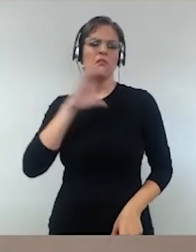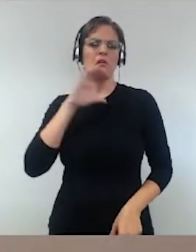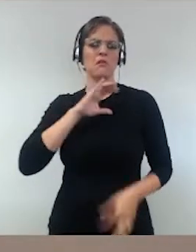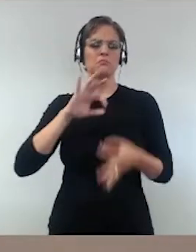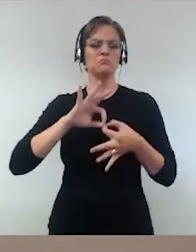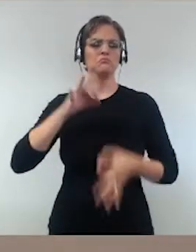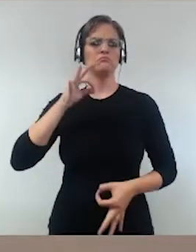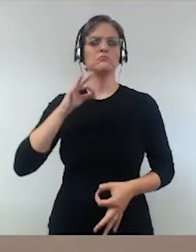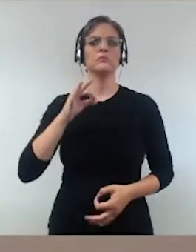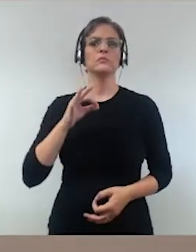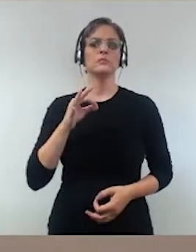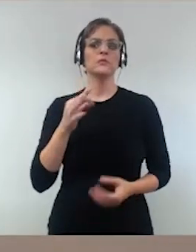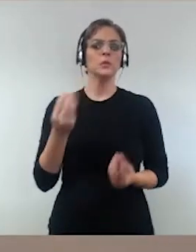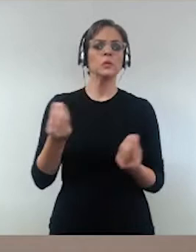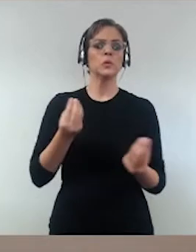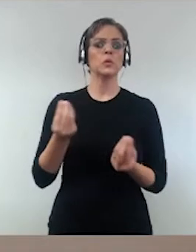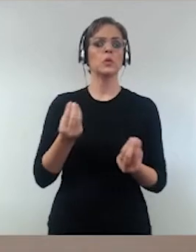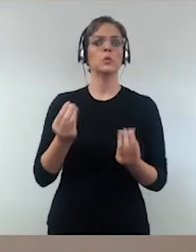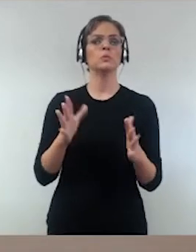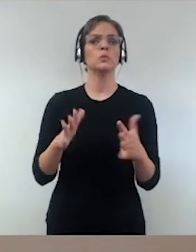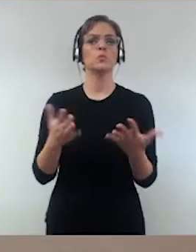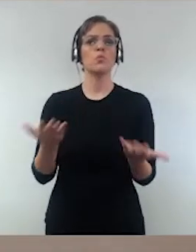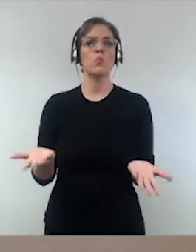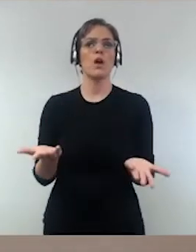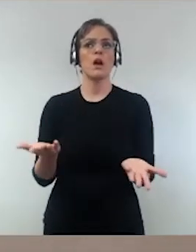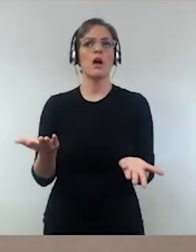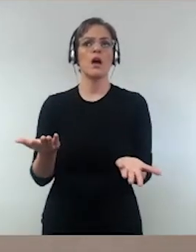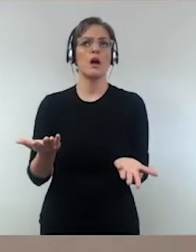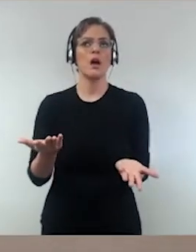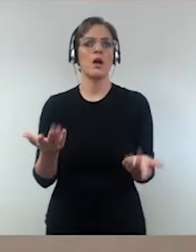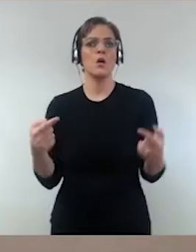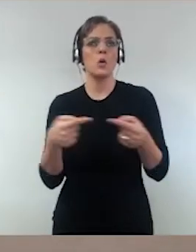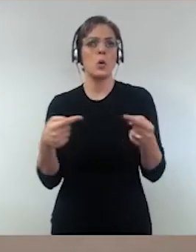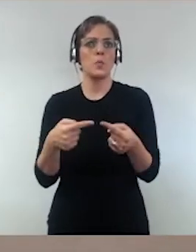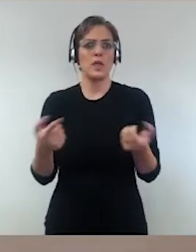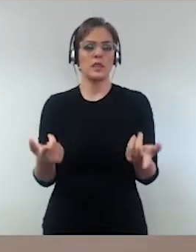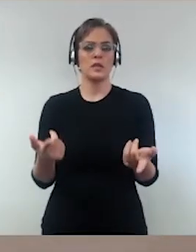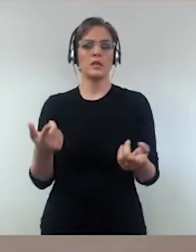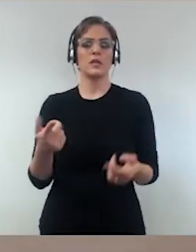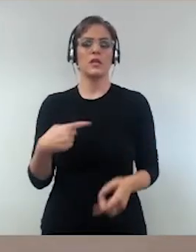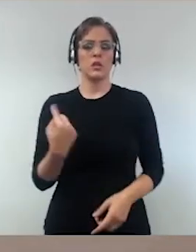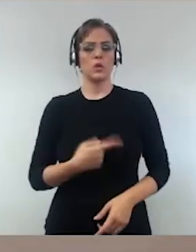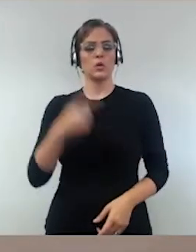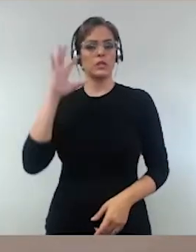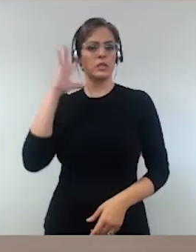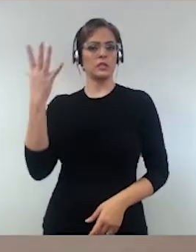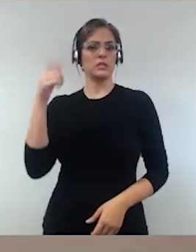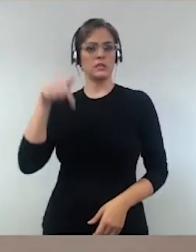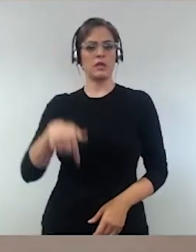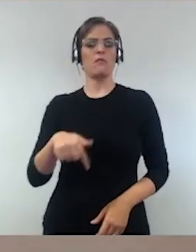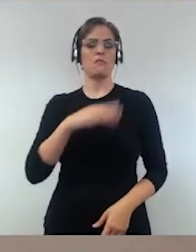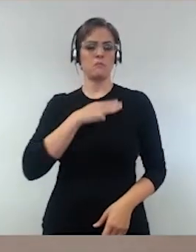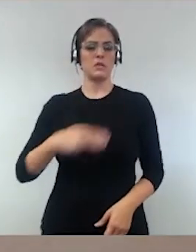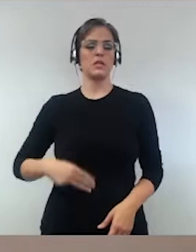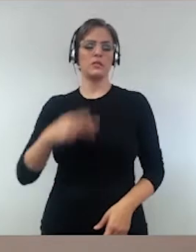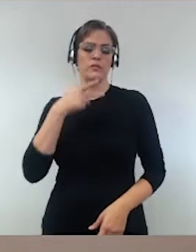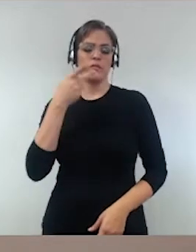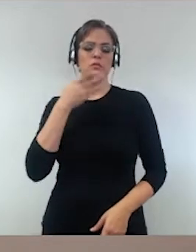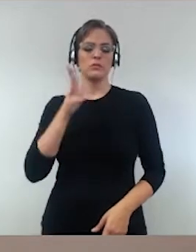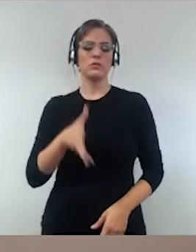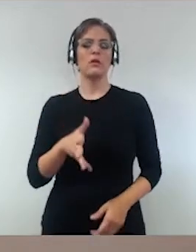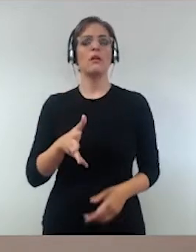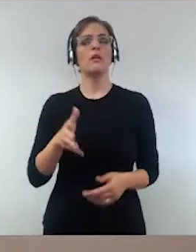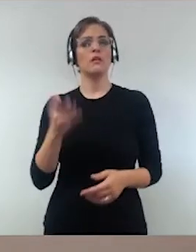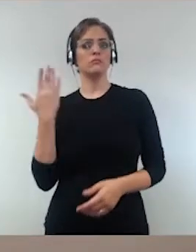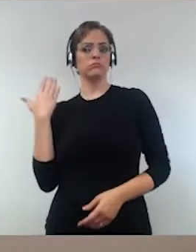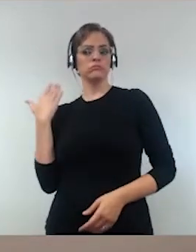sobre um pouco qual que é a relação, né, entre essa nossa decisão que o ministro Cueva comentou, essa recente decisão do